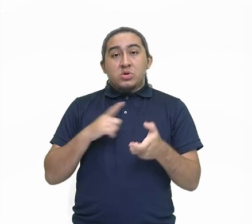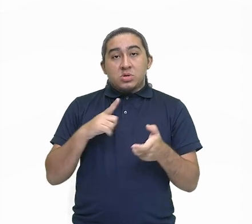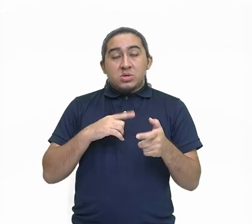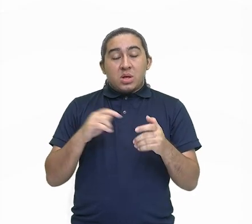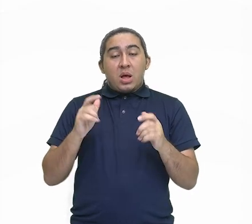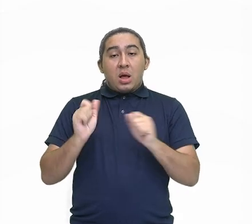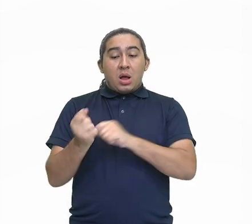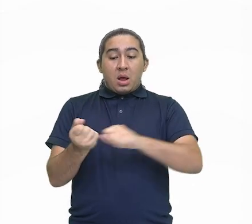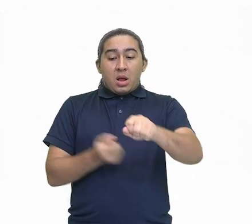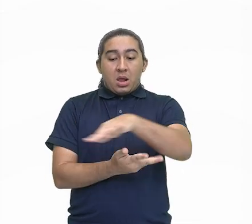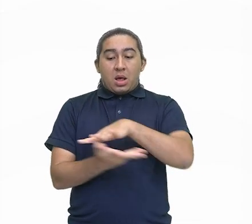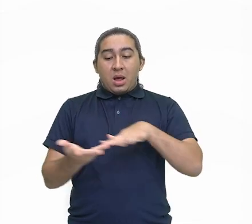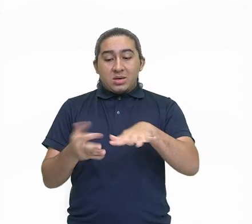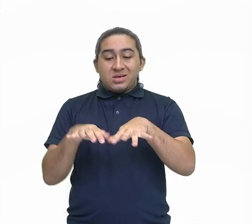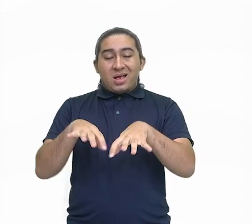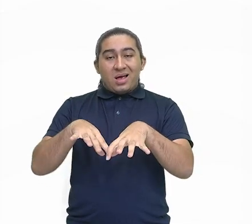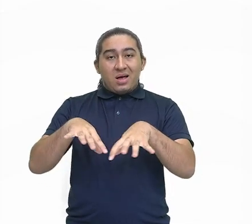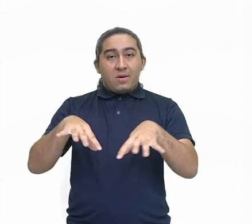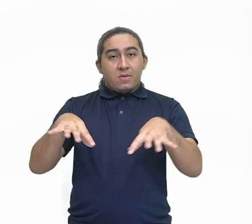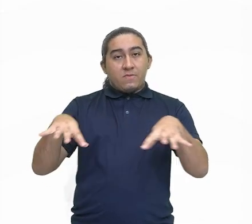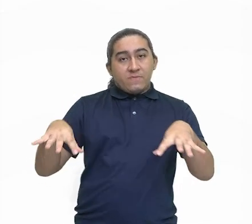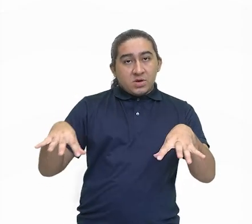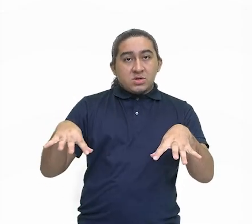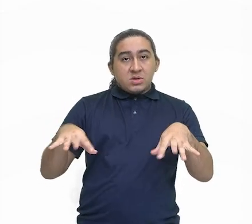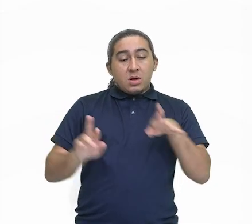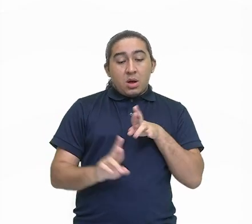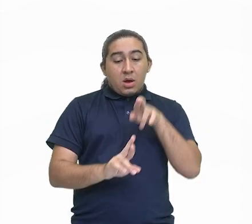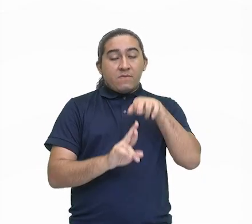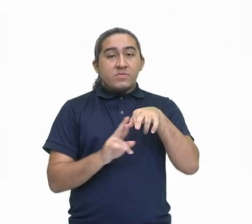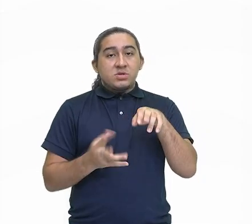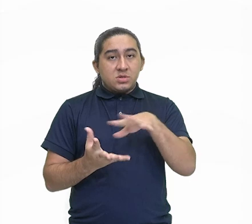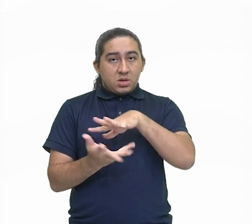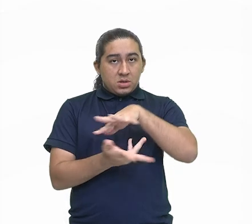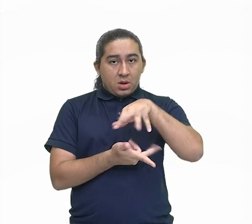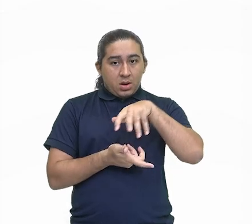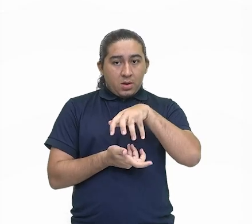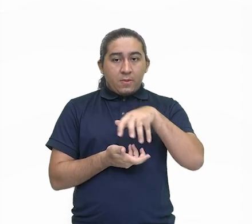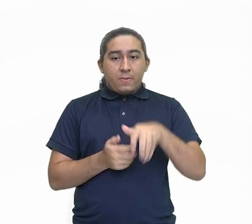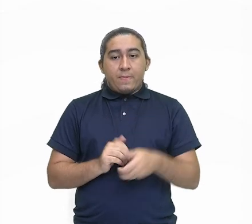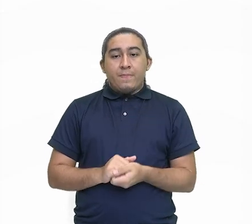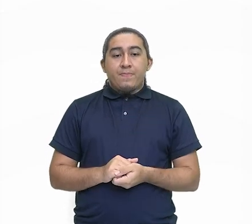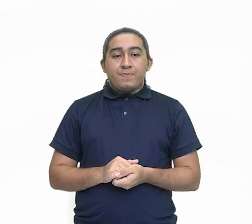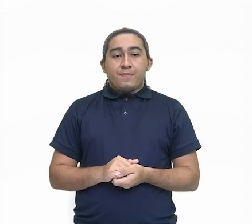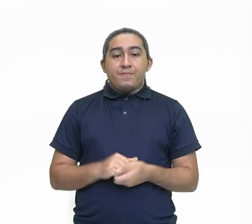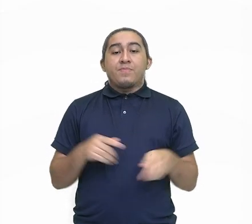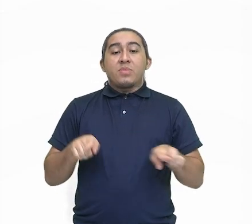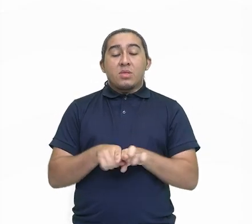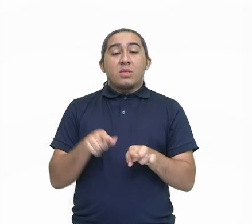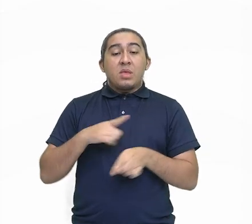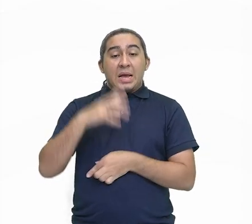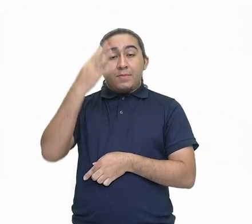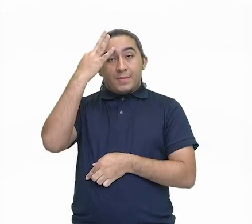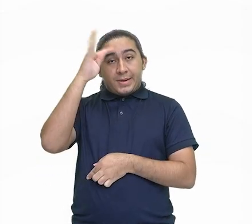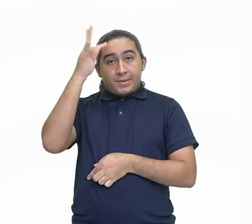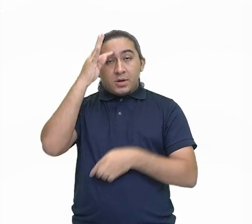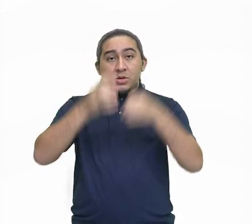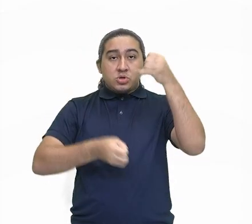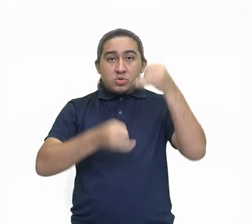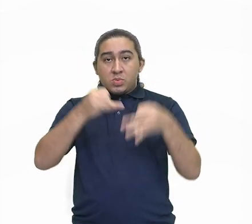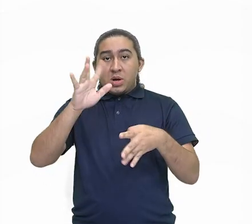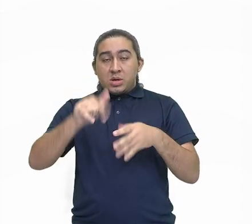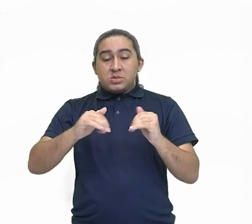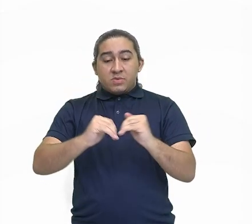afastamento das galáxias em relação ao planeta Terra. E nós temos uma lei que explica aí esse processo